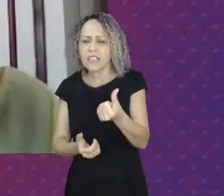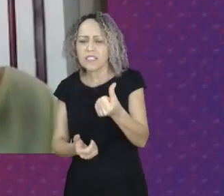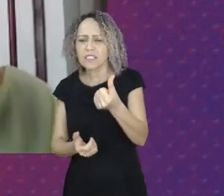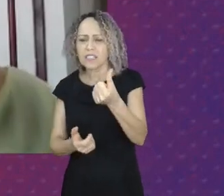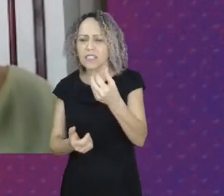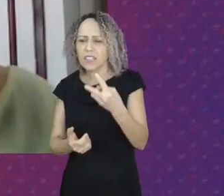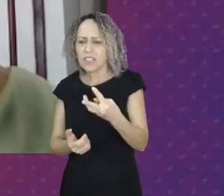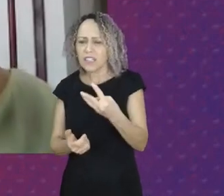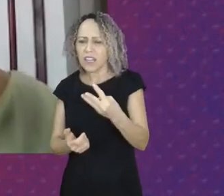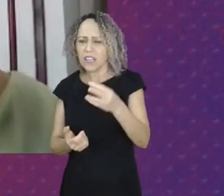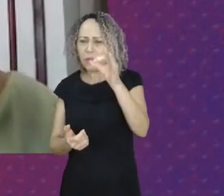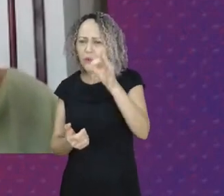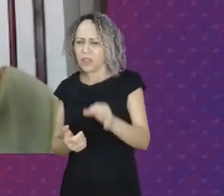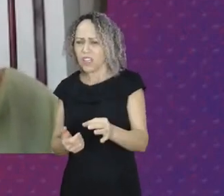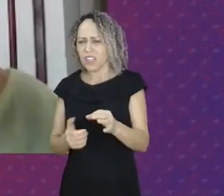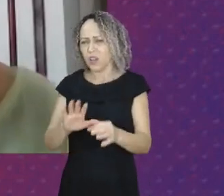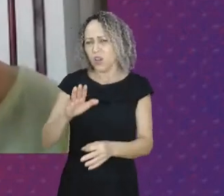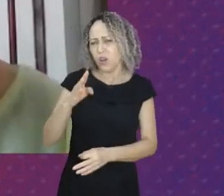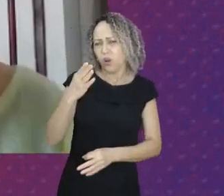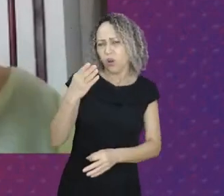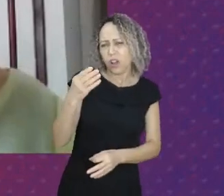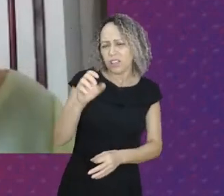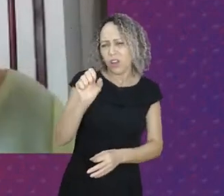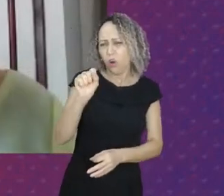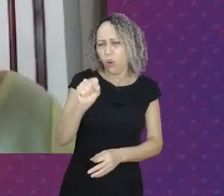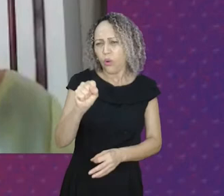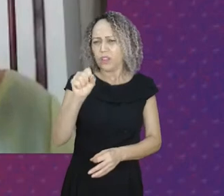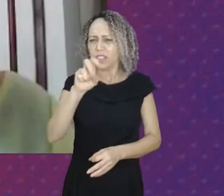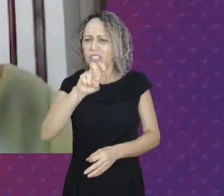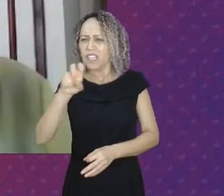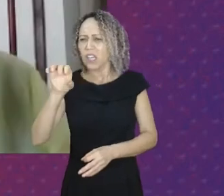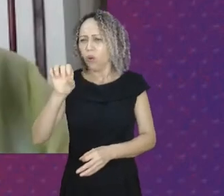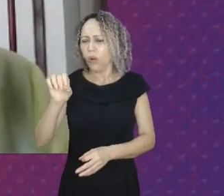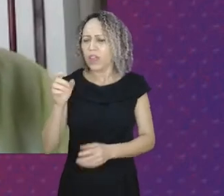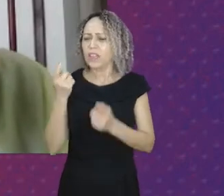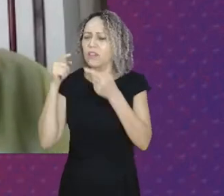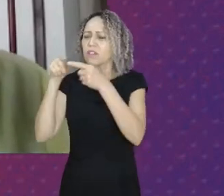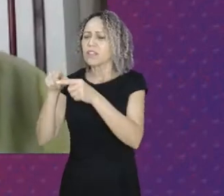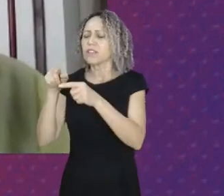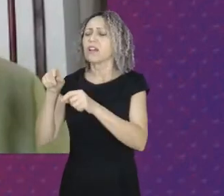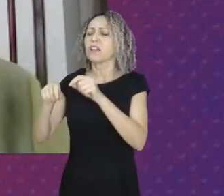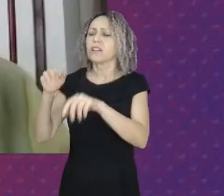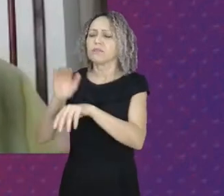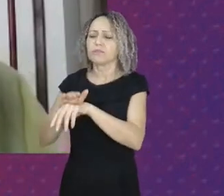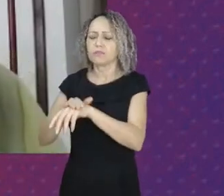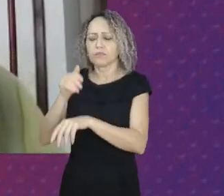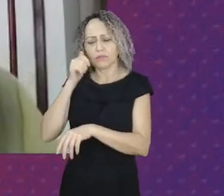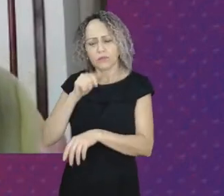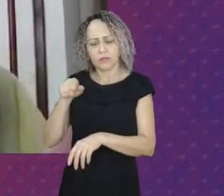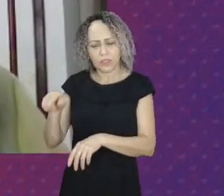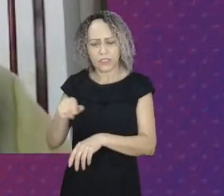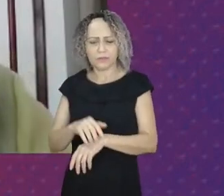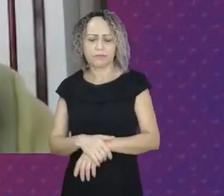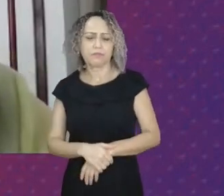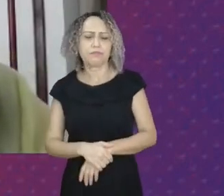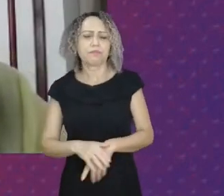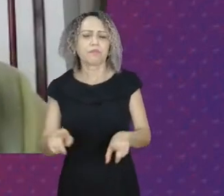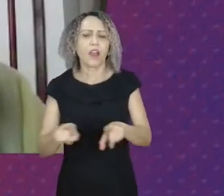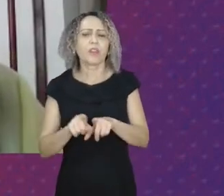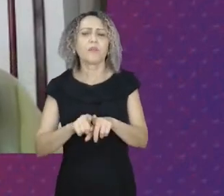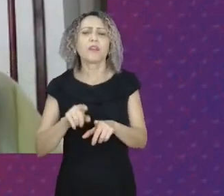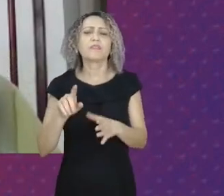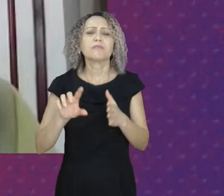63%, ou seja, 850, referem-se aos alimentos. E aqui eu quero destacar que também